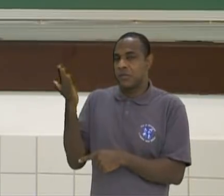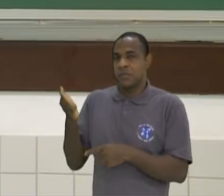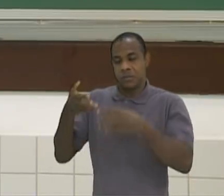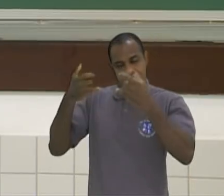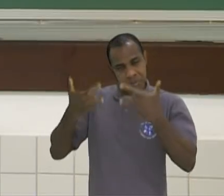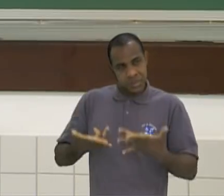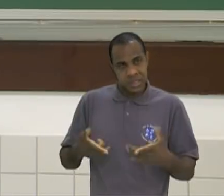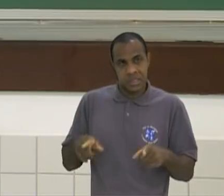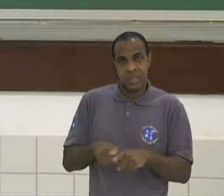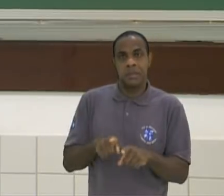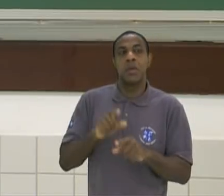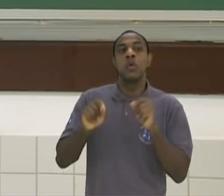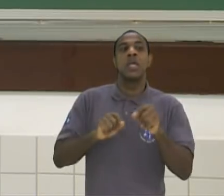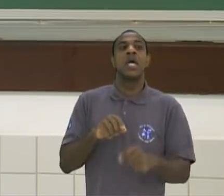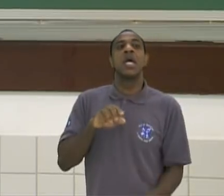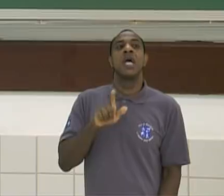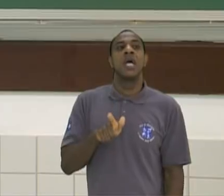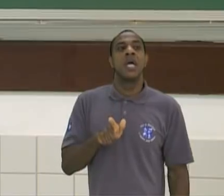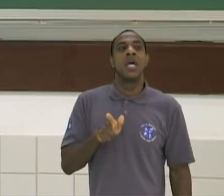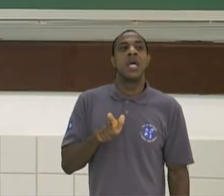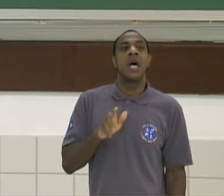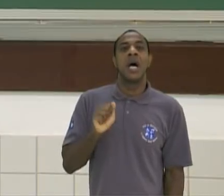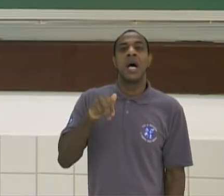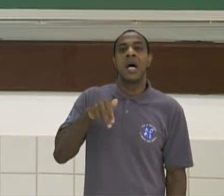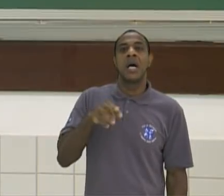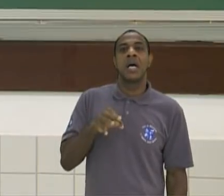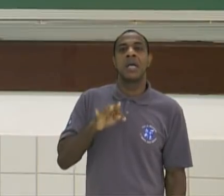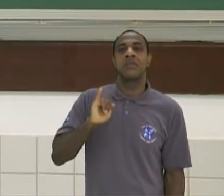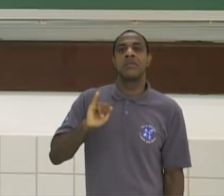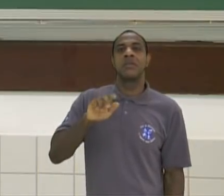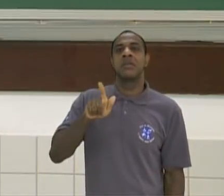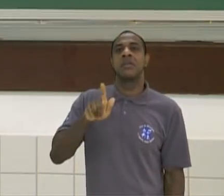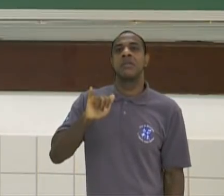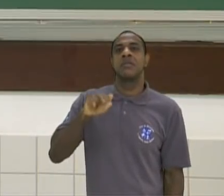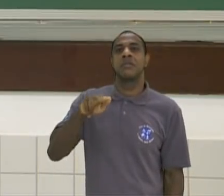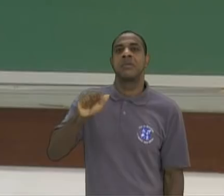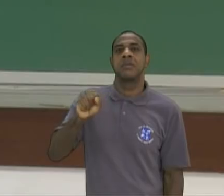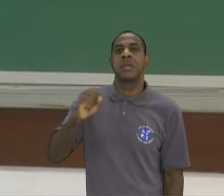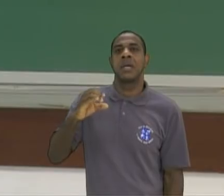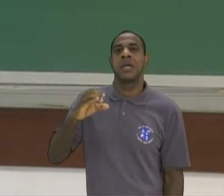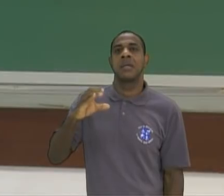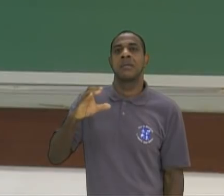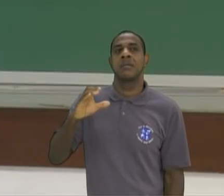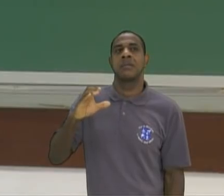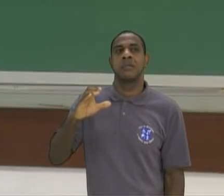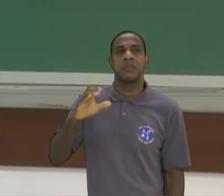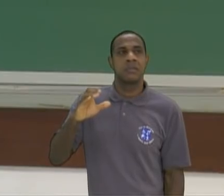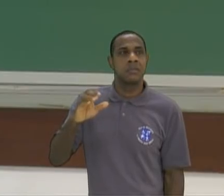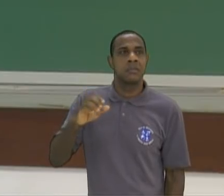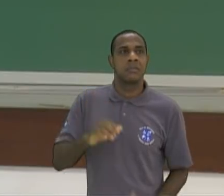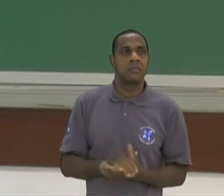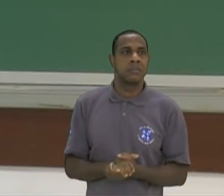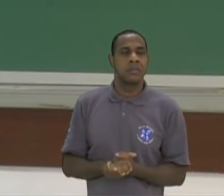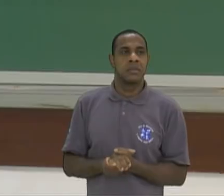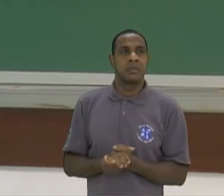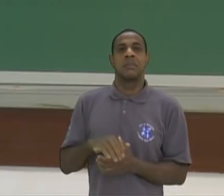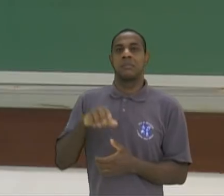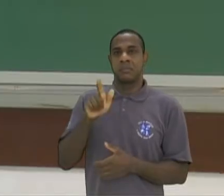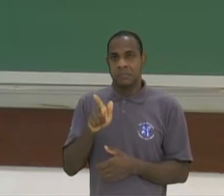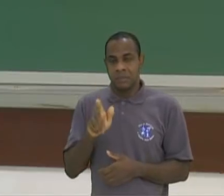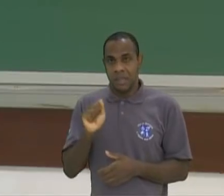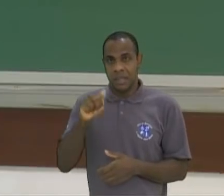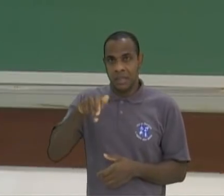segundo, o que é antiginástica, o que ela pode trazer a você e ao seu corpo, né? E o terceiro aqui, o que é a antiginástica, o que ela